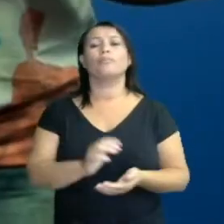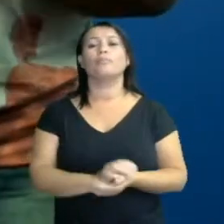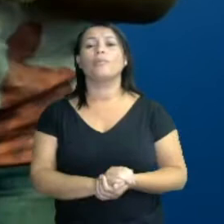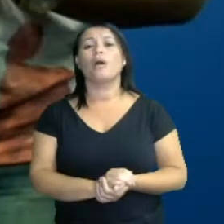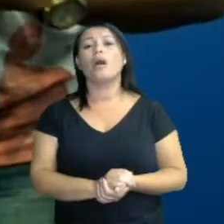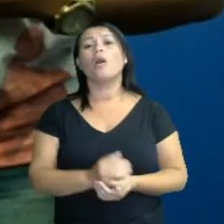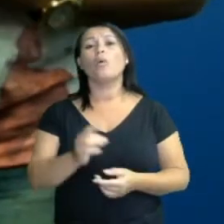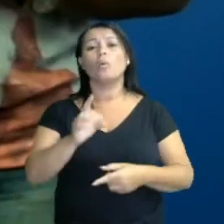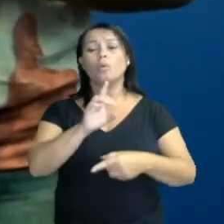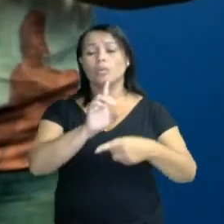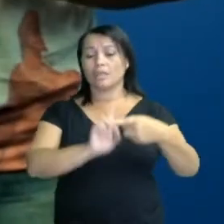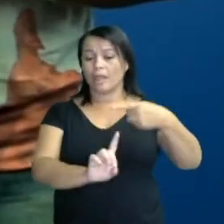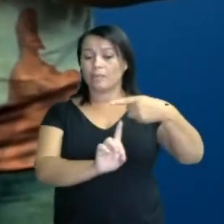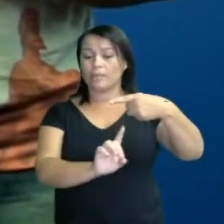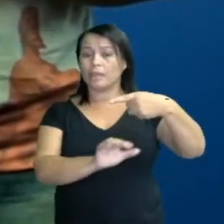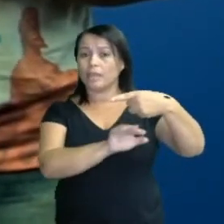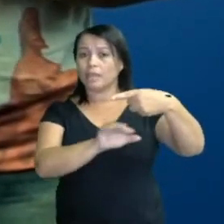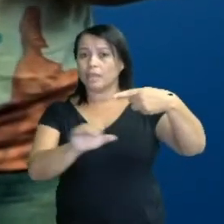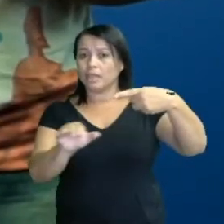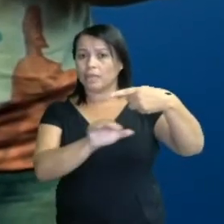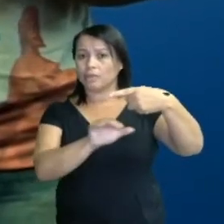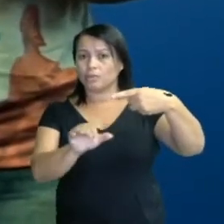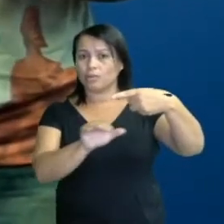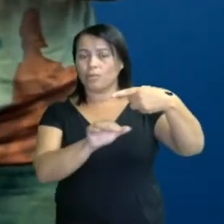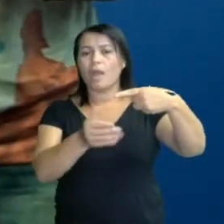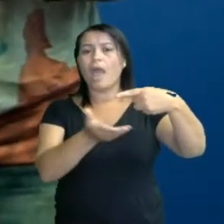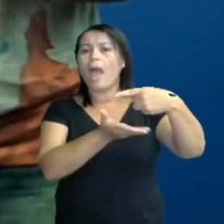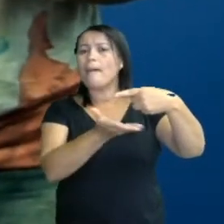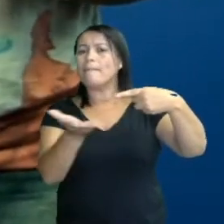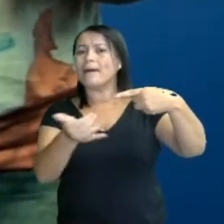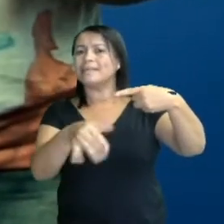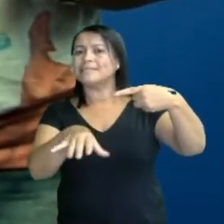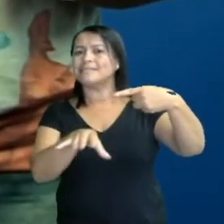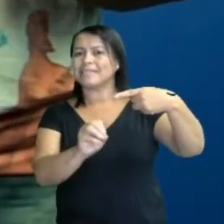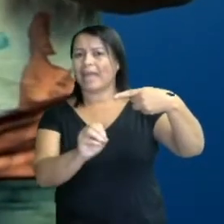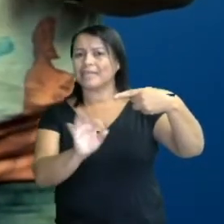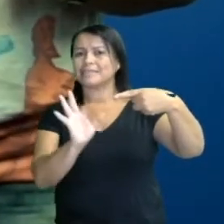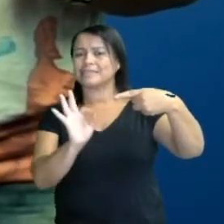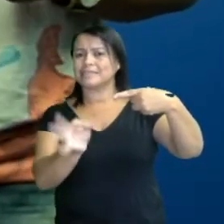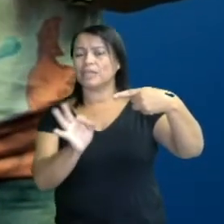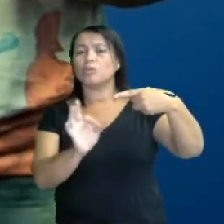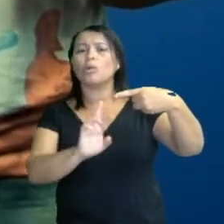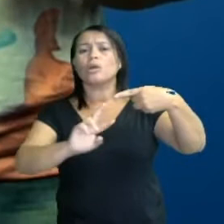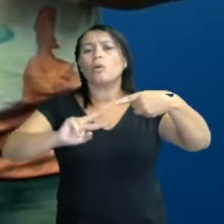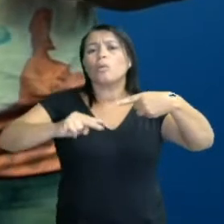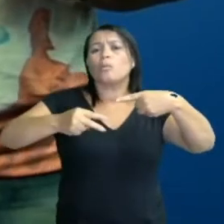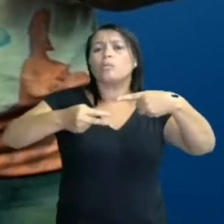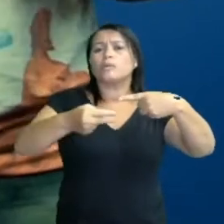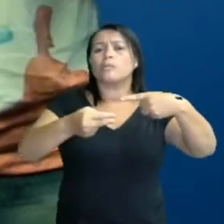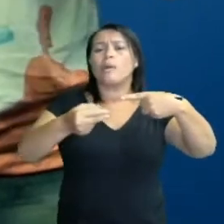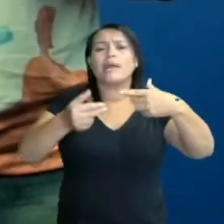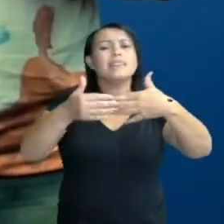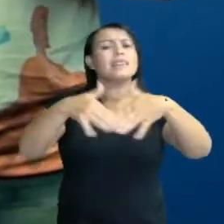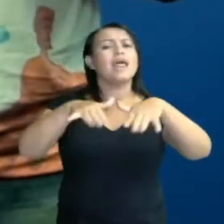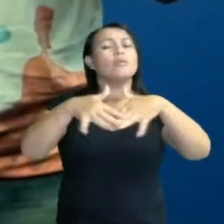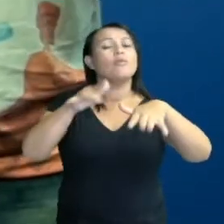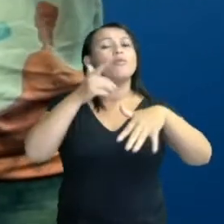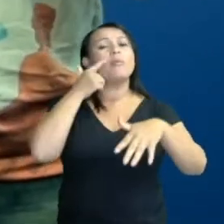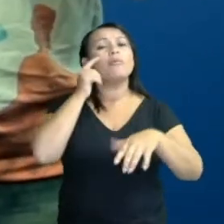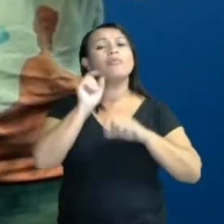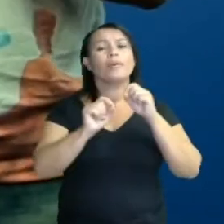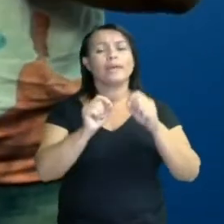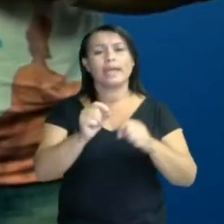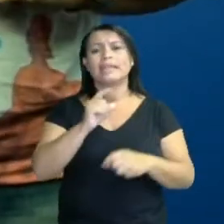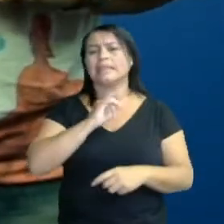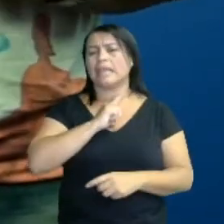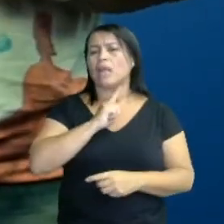o denominador é o quê? É a base 10, tá certo? Com o expoente natural. Então, eu trouxe aqui